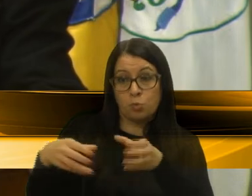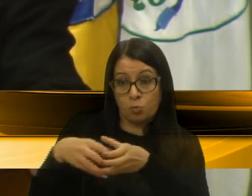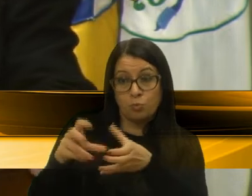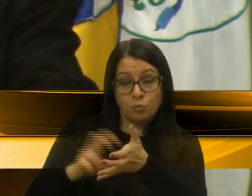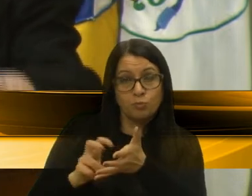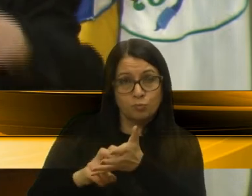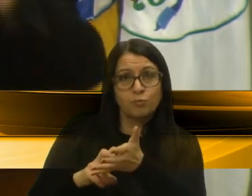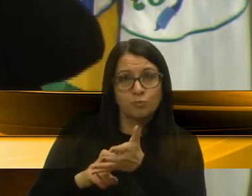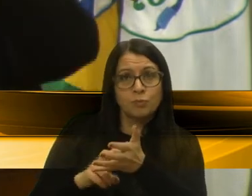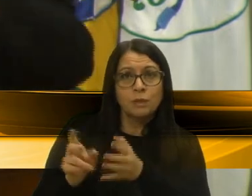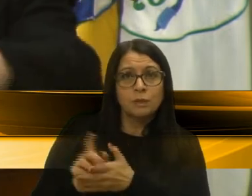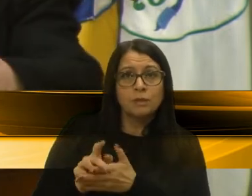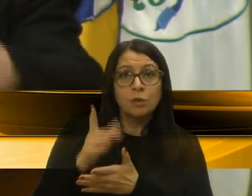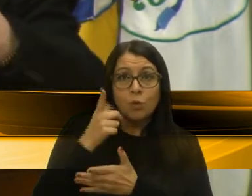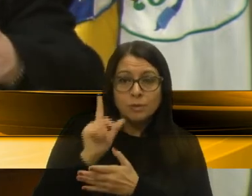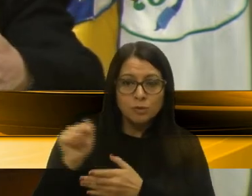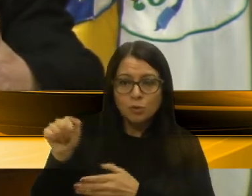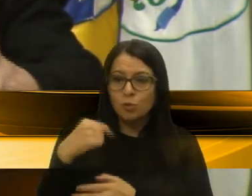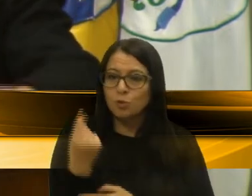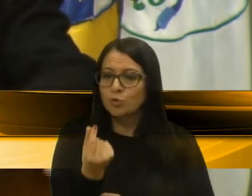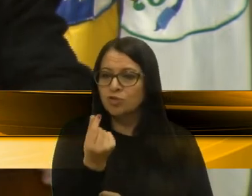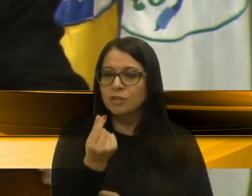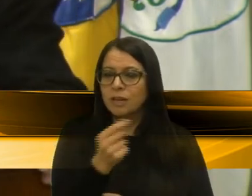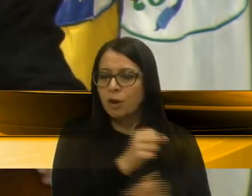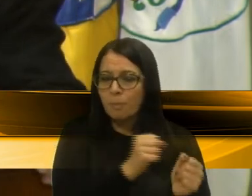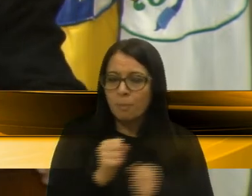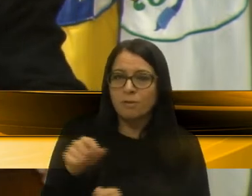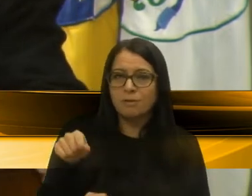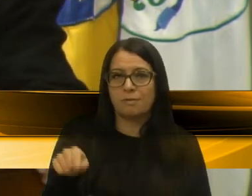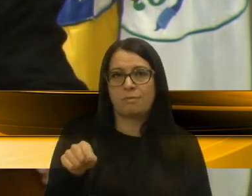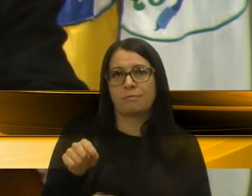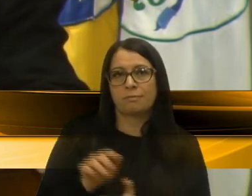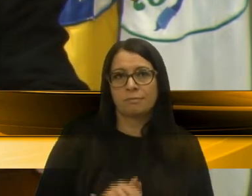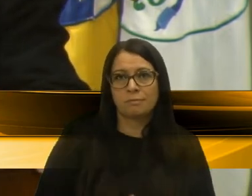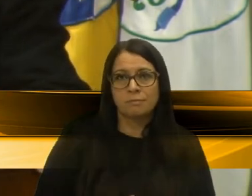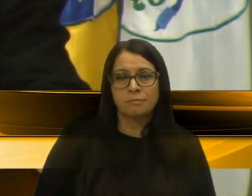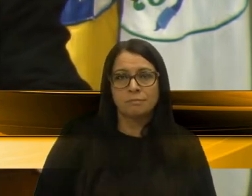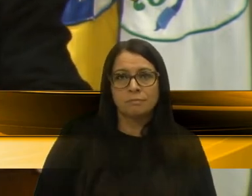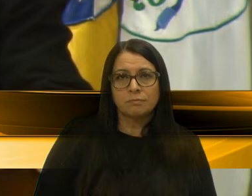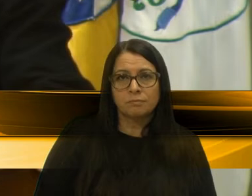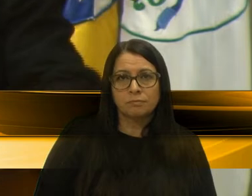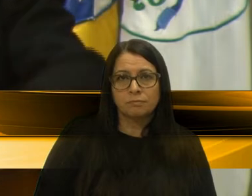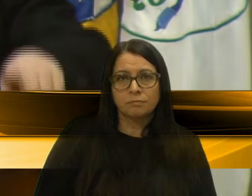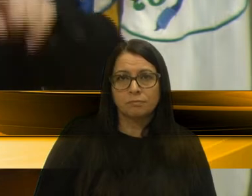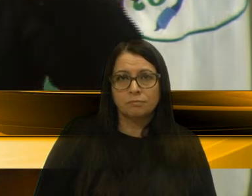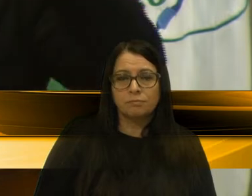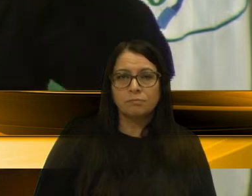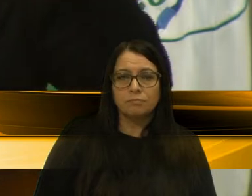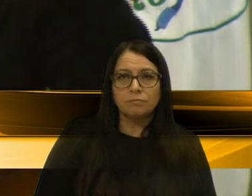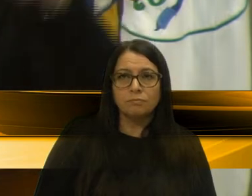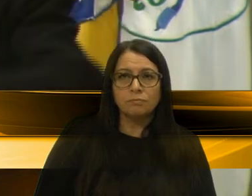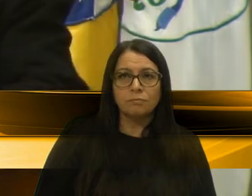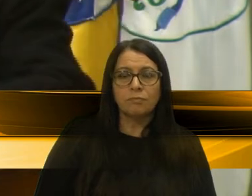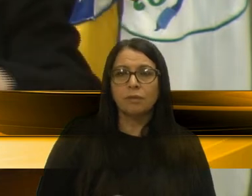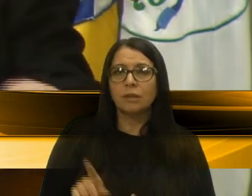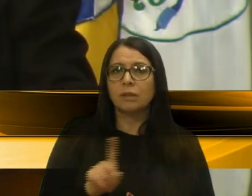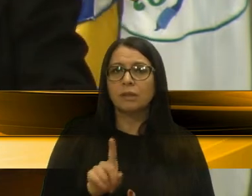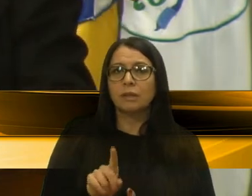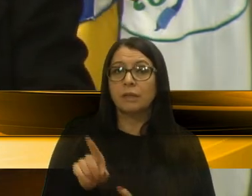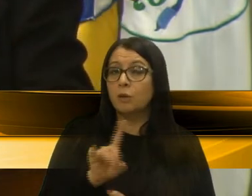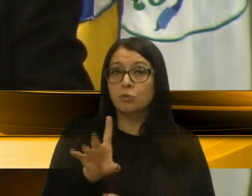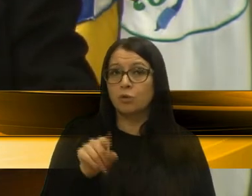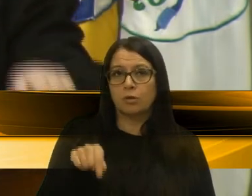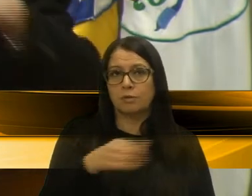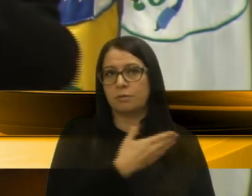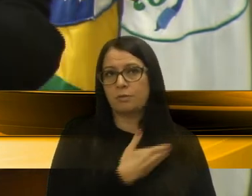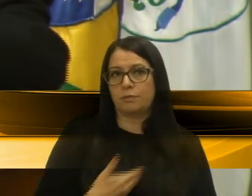brasileiro concentra todo o poder e concentrou não só nesse